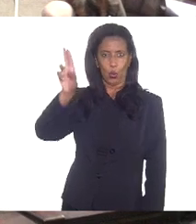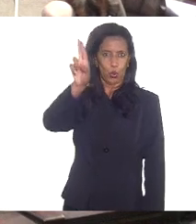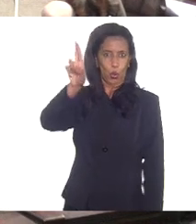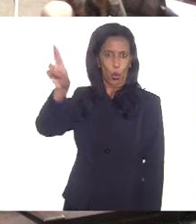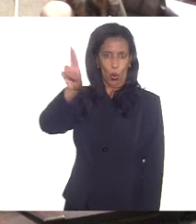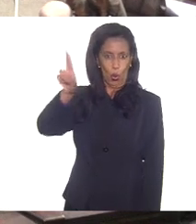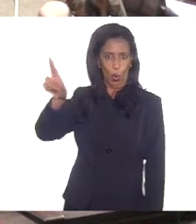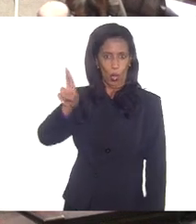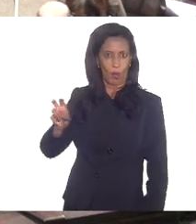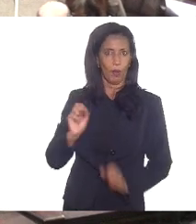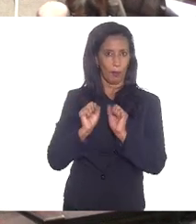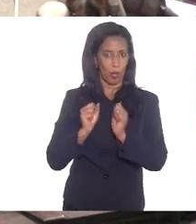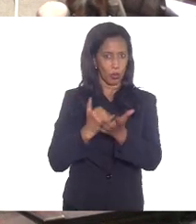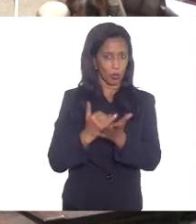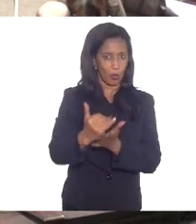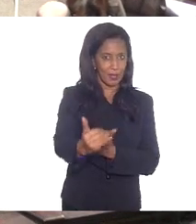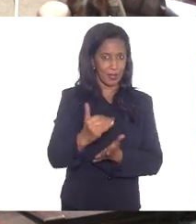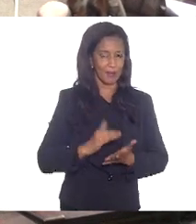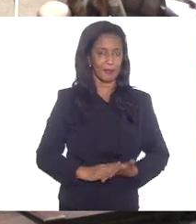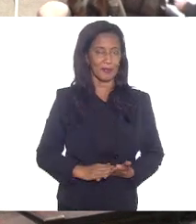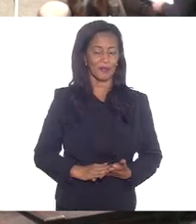Posso começar a proceder à primeira chamada?